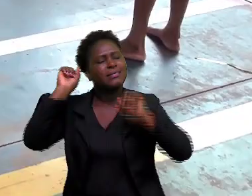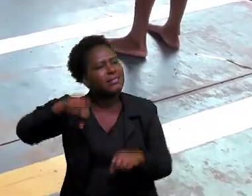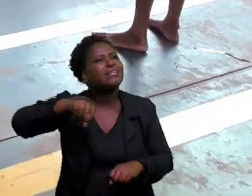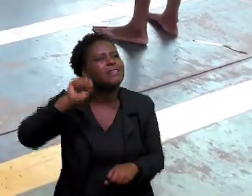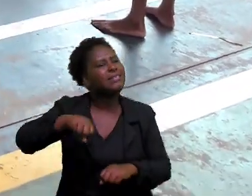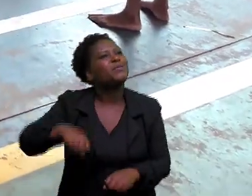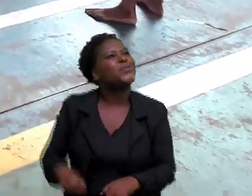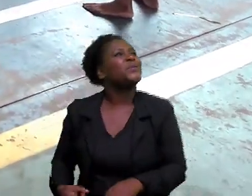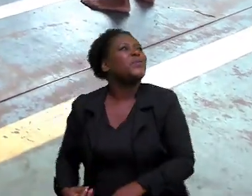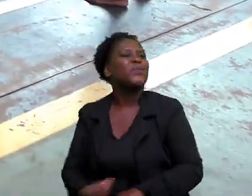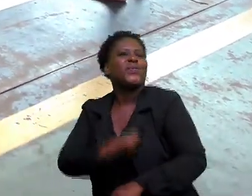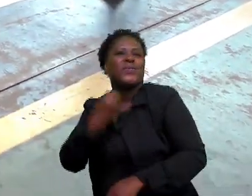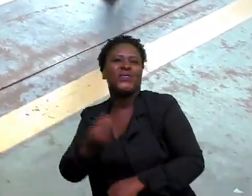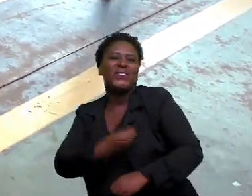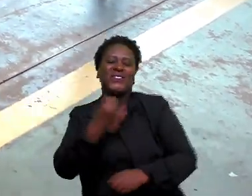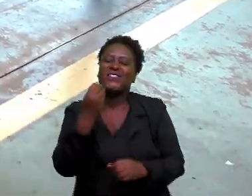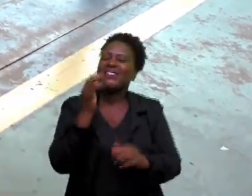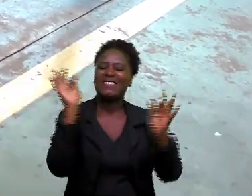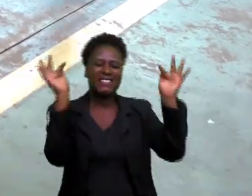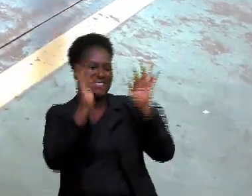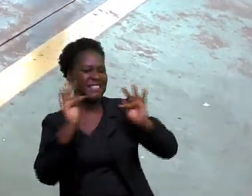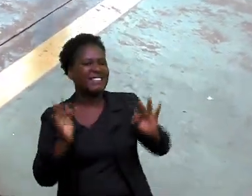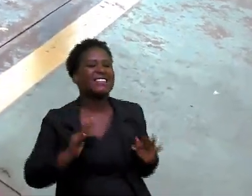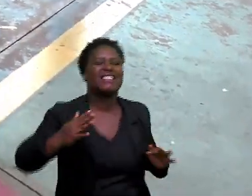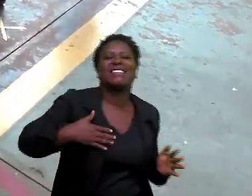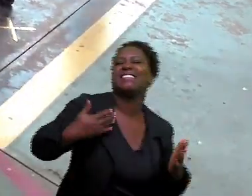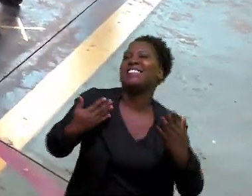É, isso aí, garoto! Isso é